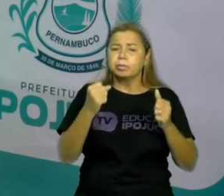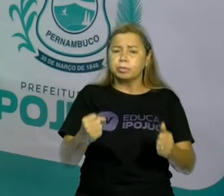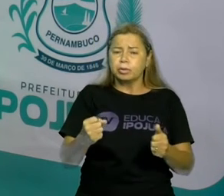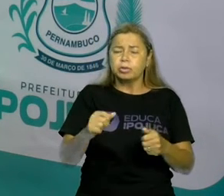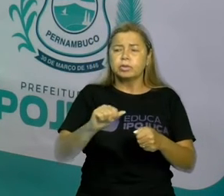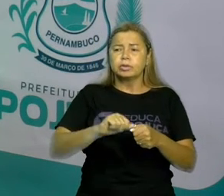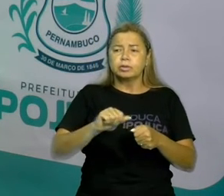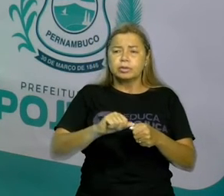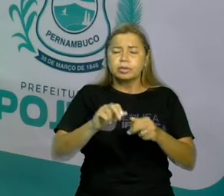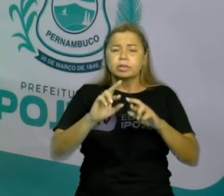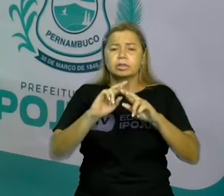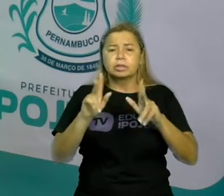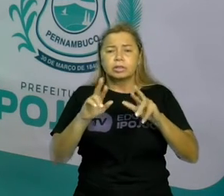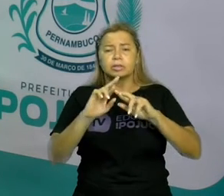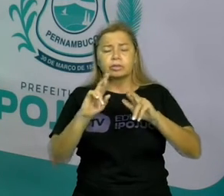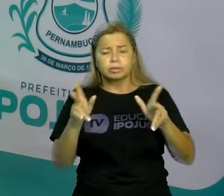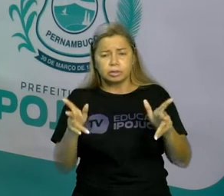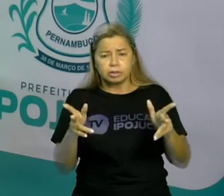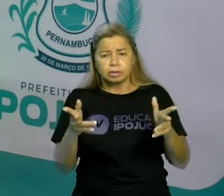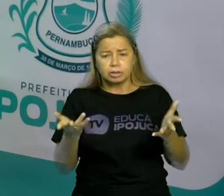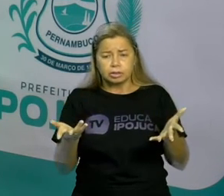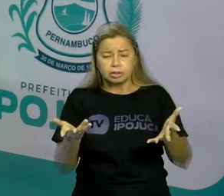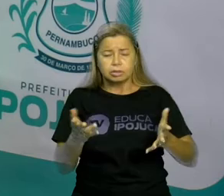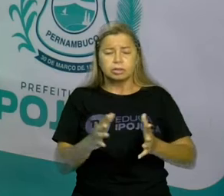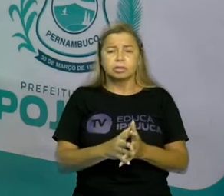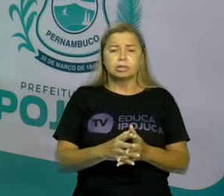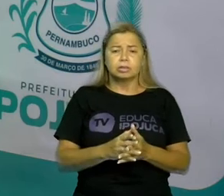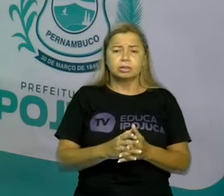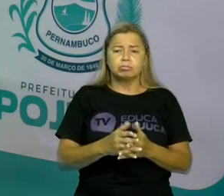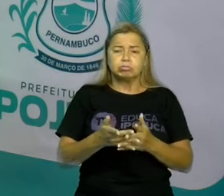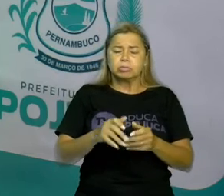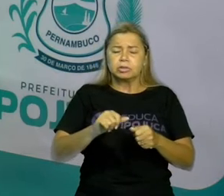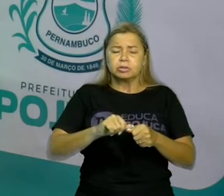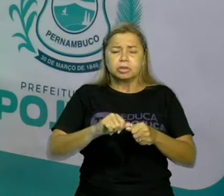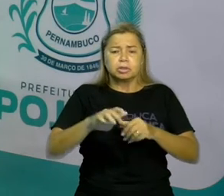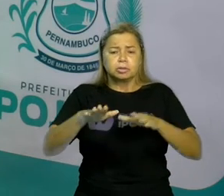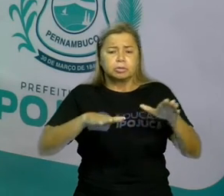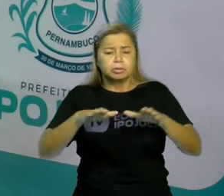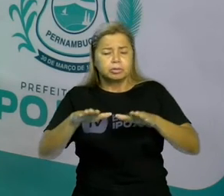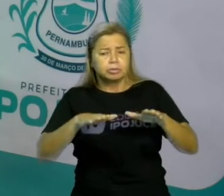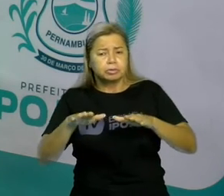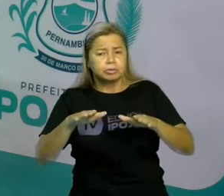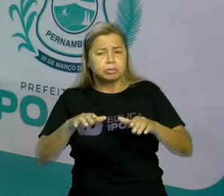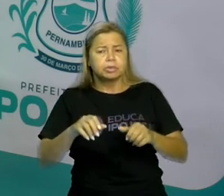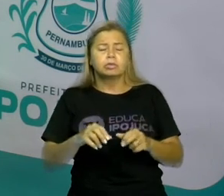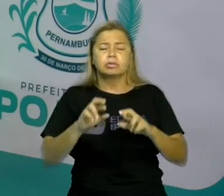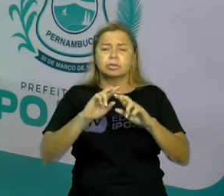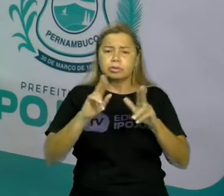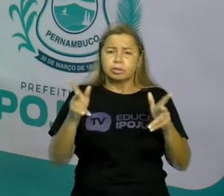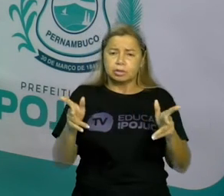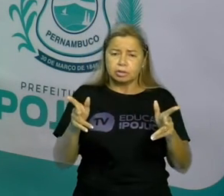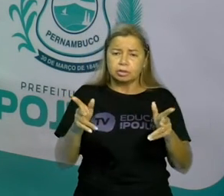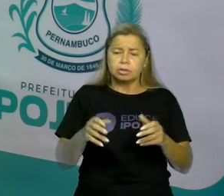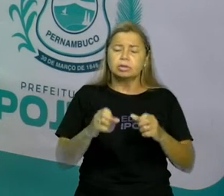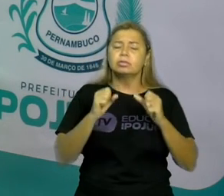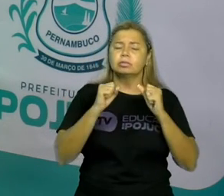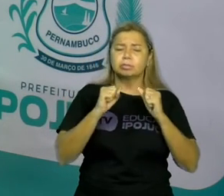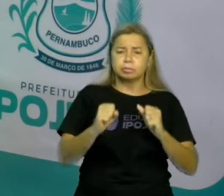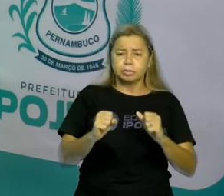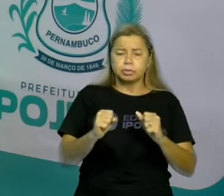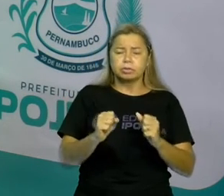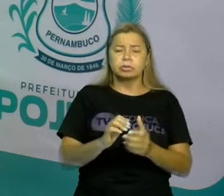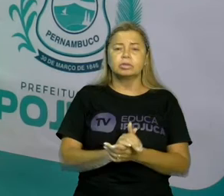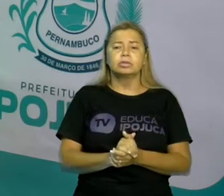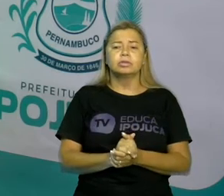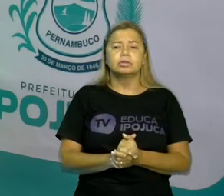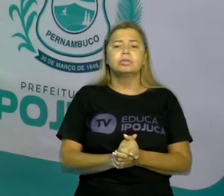outro deslocamento, outro tipo de movimentação que não seja nessa ordem? Pode. Existe